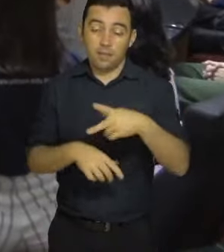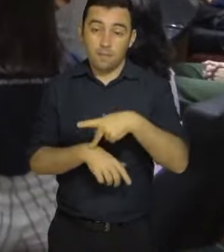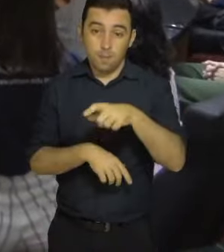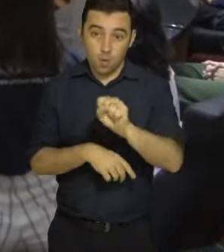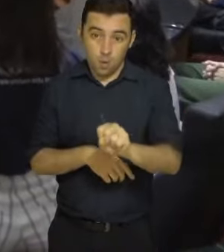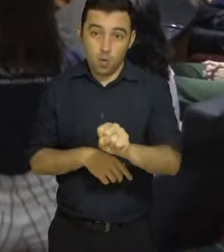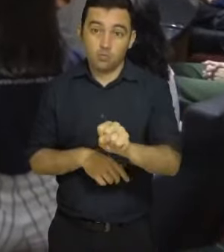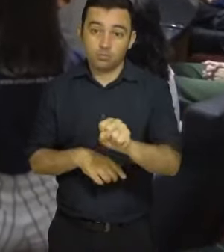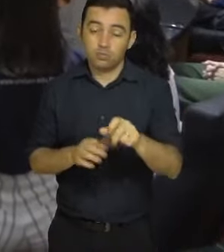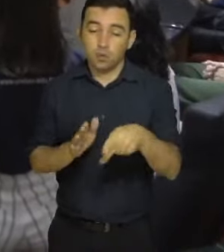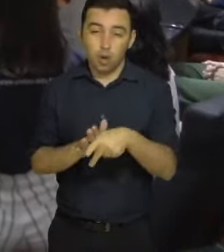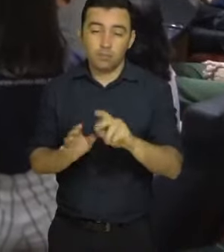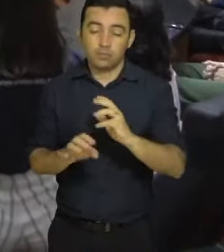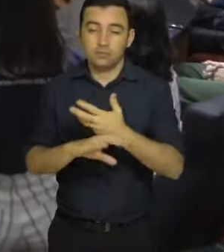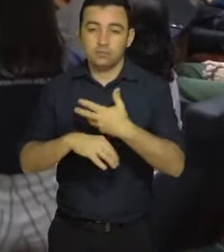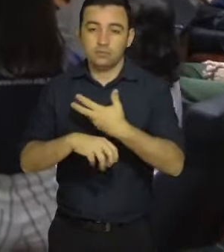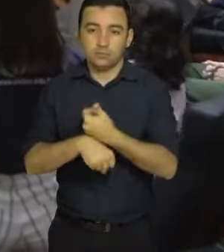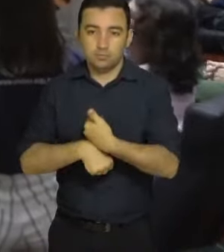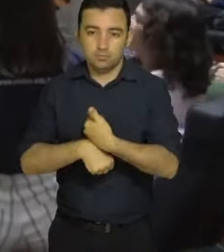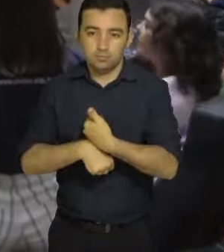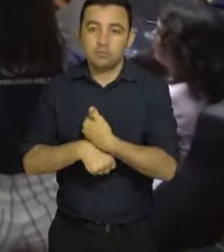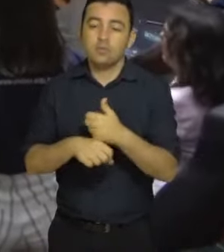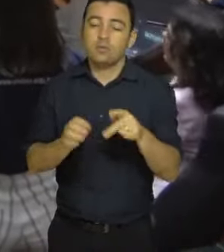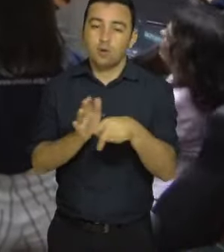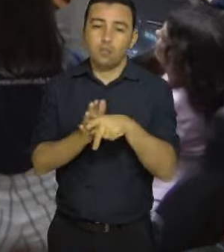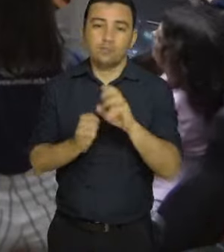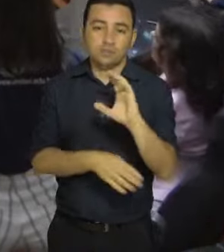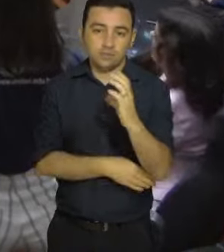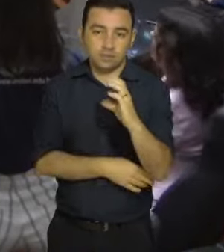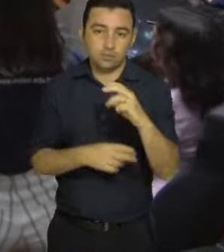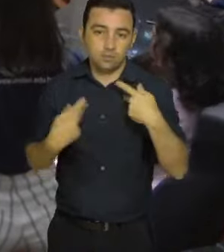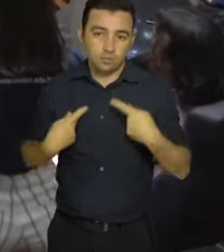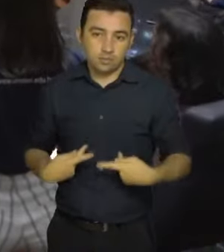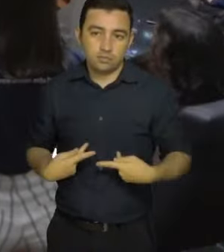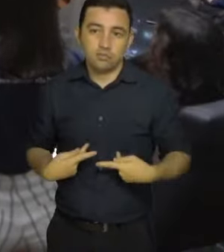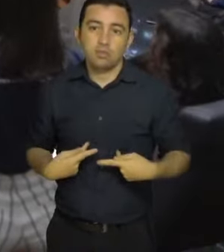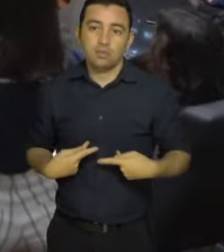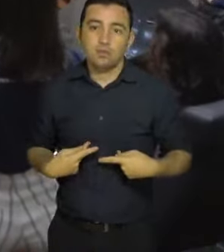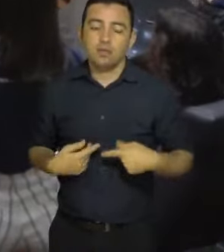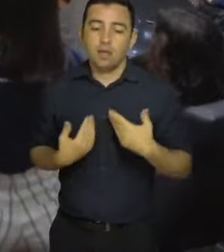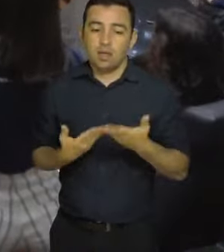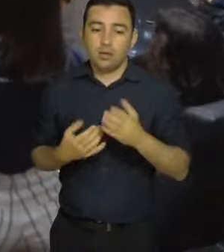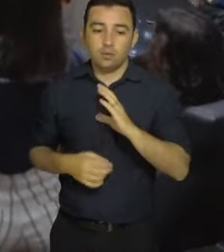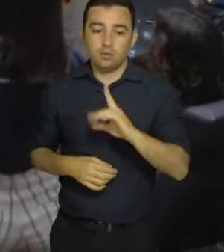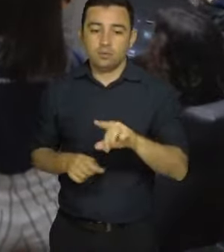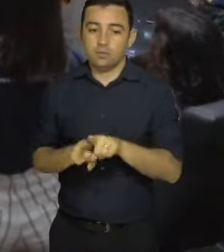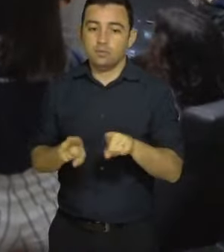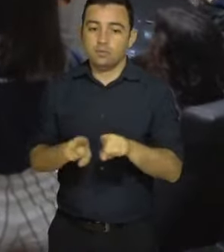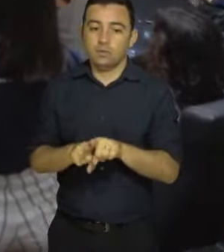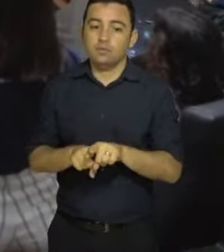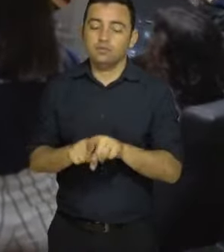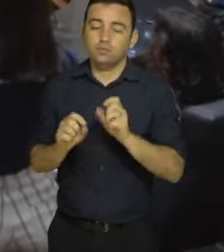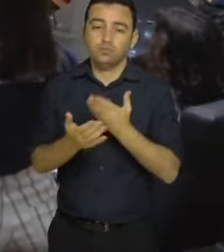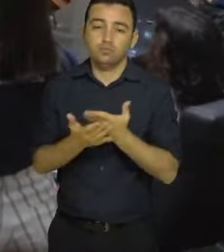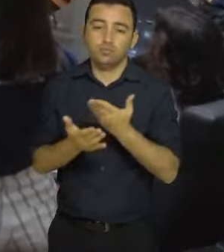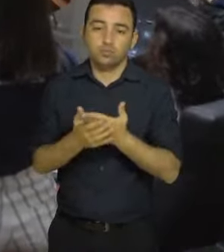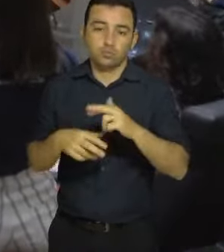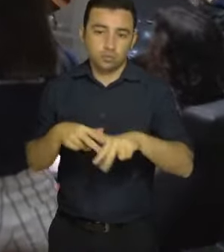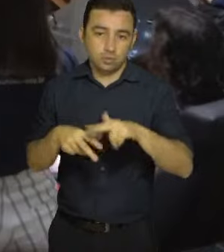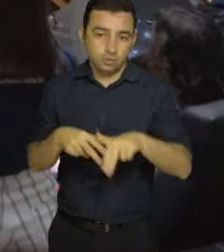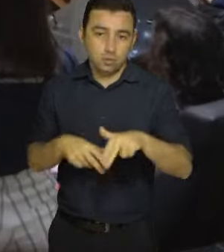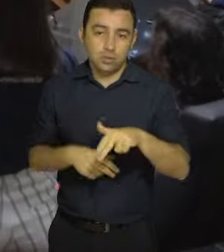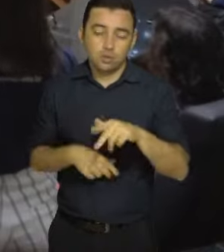Pós-Graduação Interdisciplinar em Ciências Humanas e uma das coordenadoras do Instituto de Estudos de Gênero da UFSC,